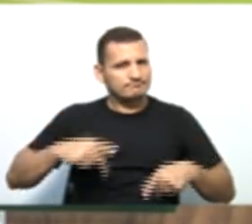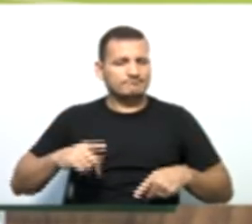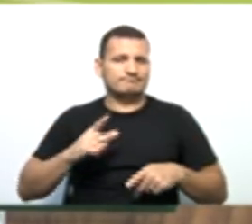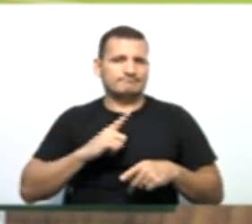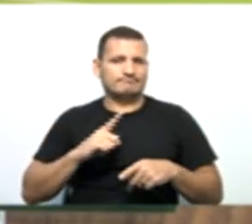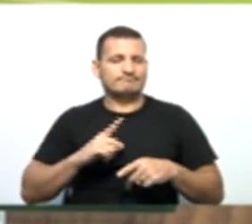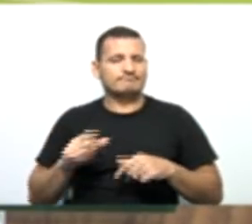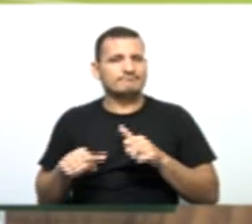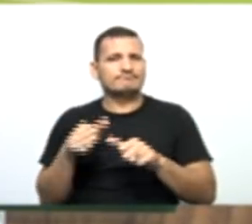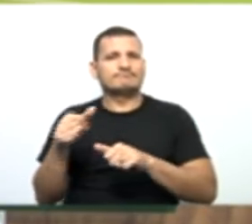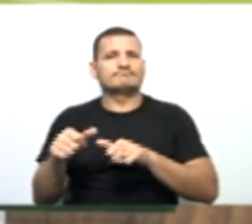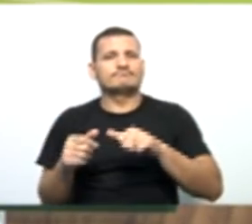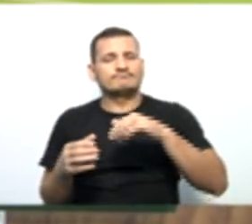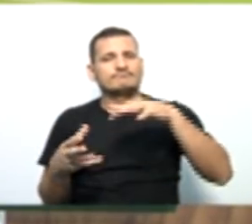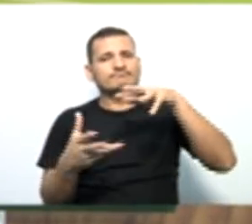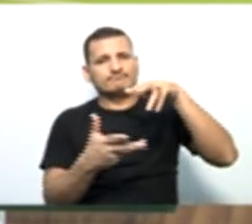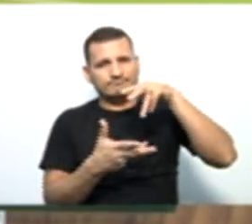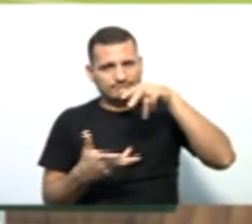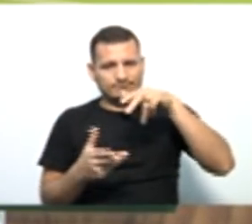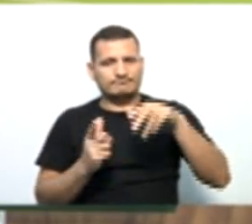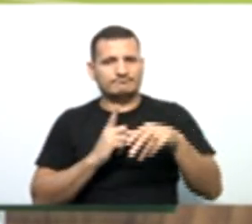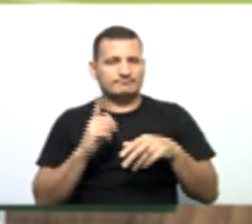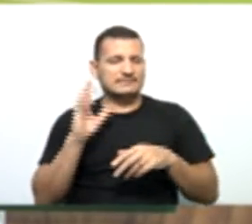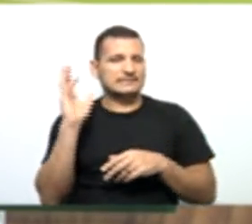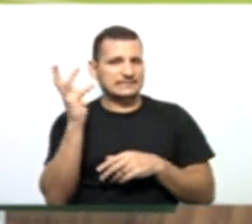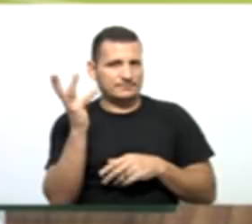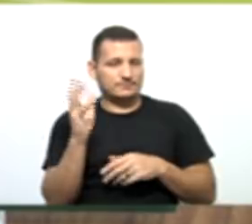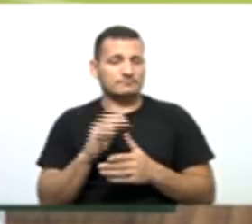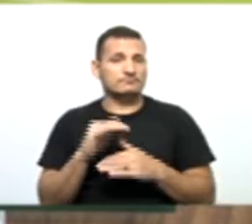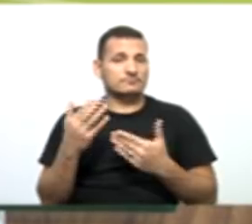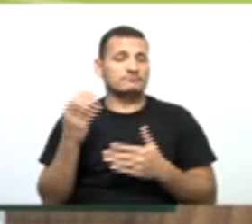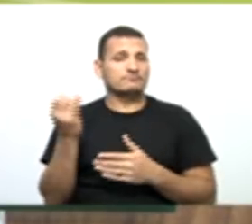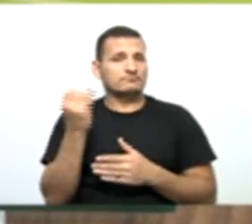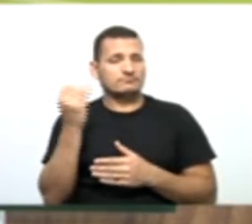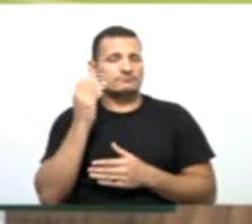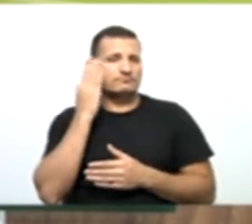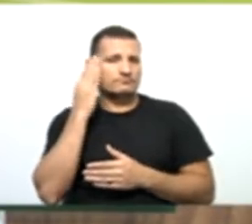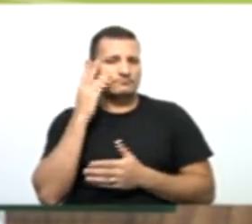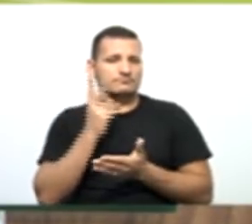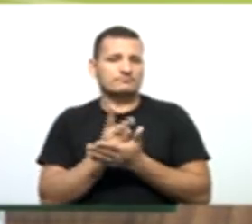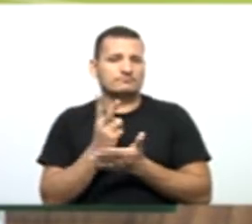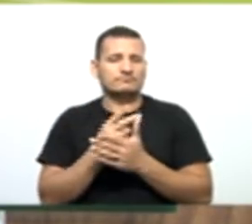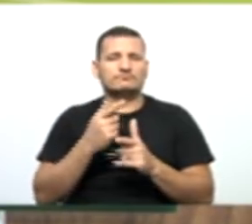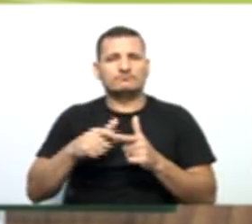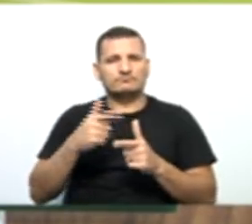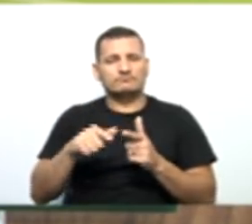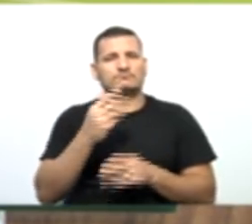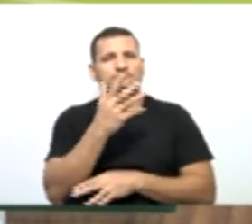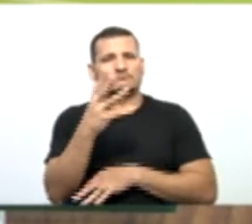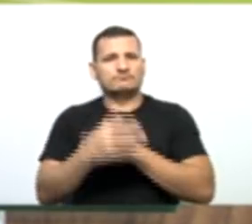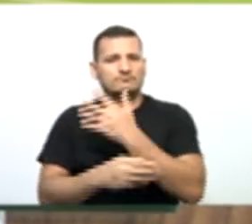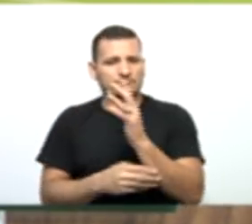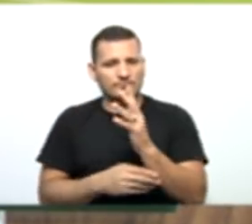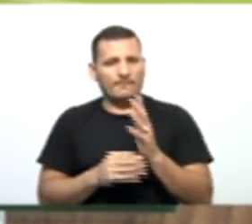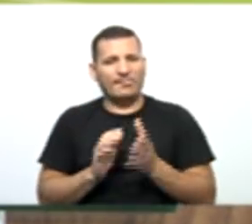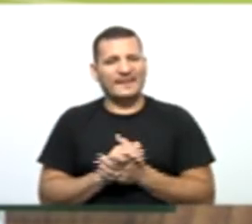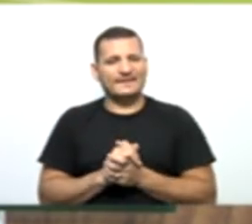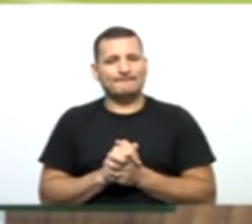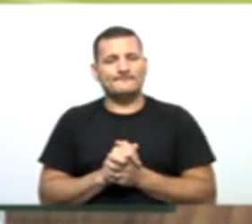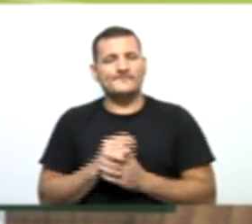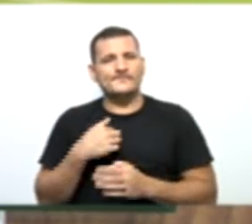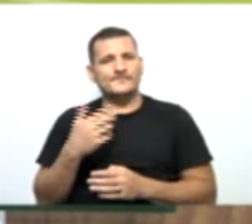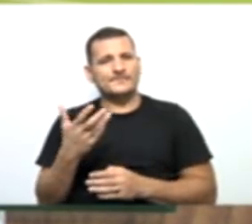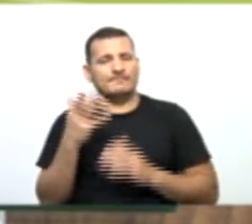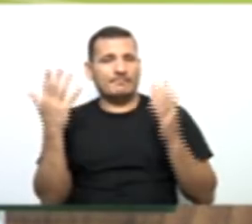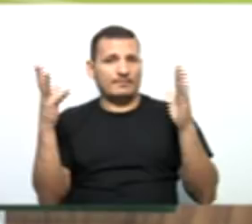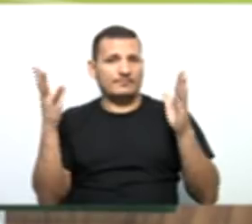clima do planeta. Isso é muito grave. Então é importante a gente estar sempre por dentro assim, dessas questões ambientais, né? E quero